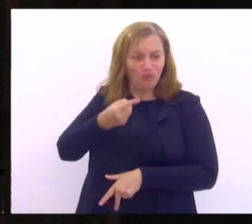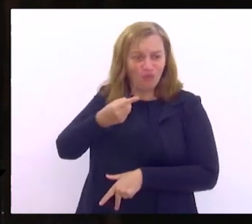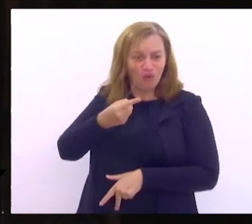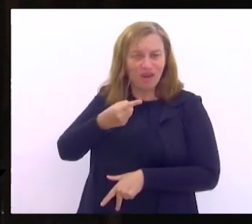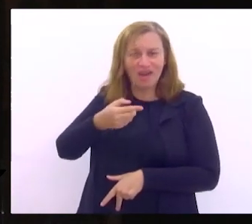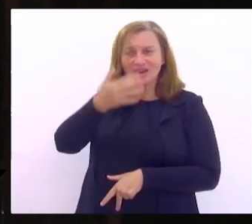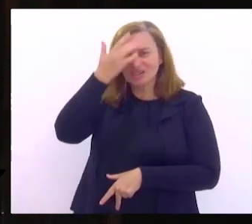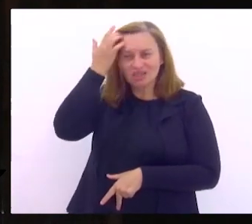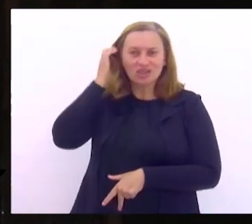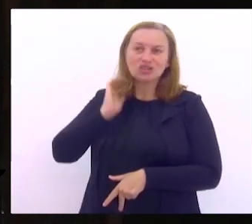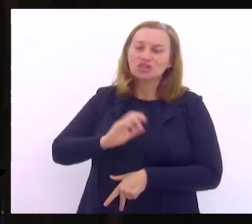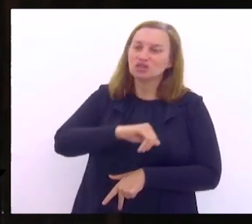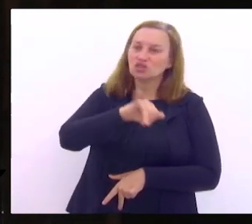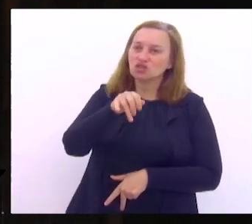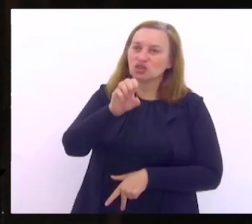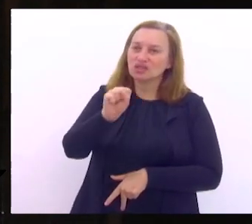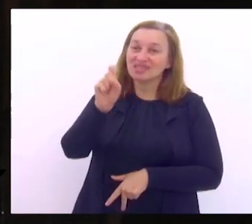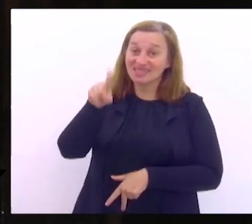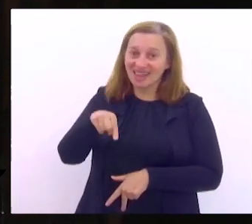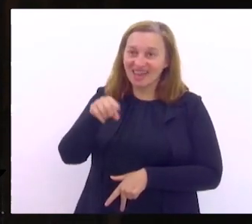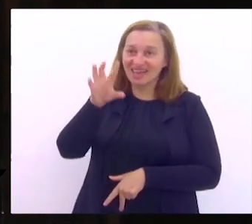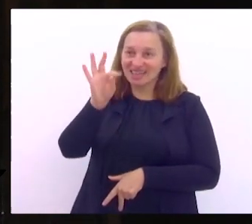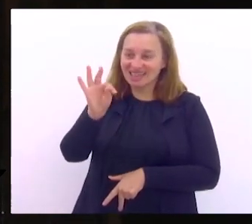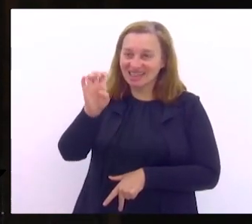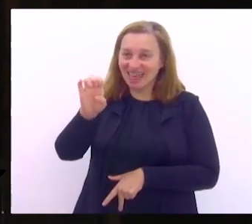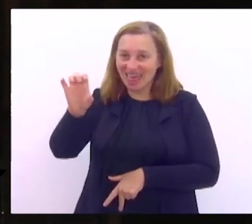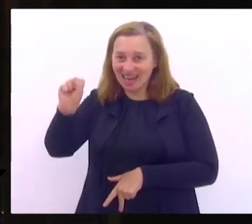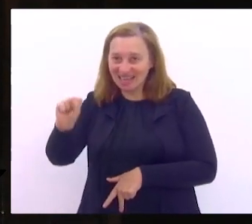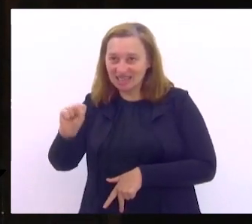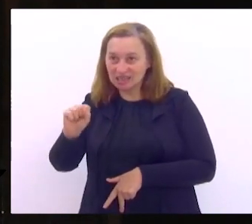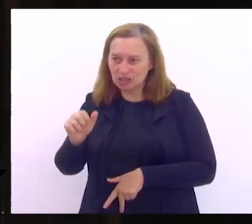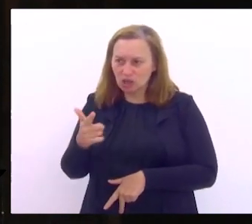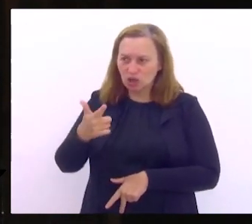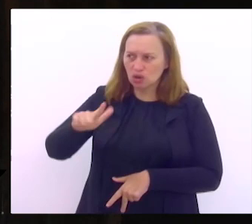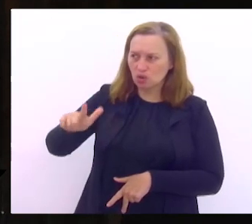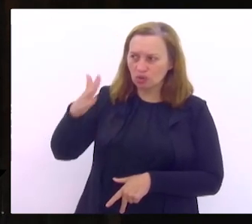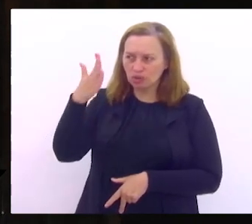José Teles da Conceição, Aida dos Santos,